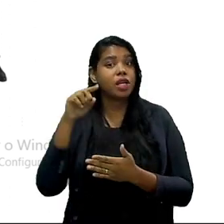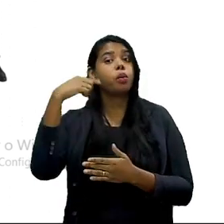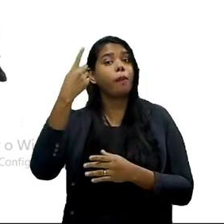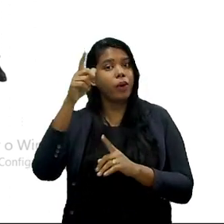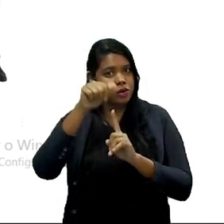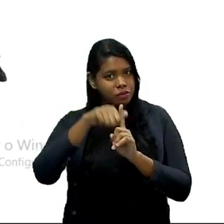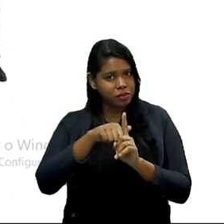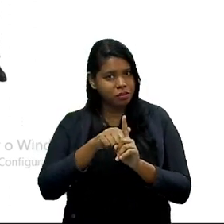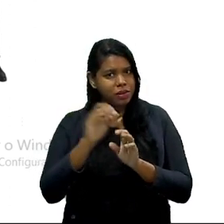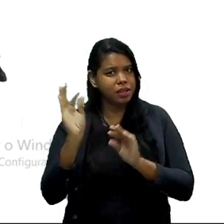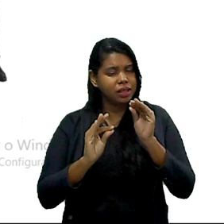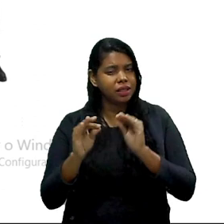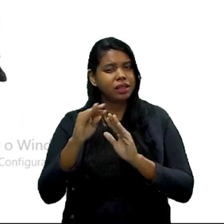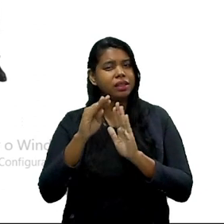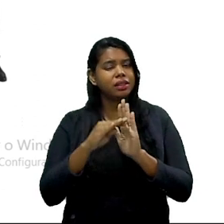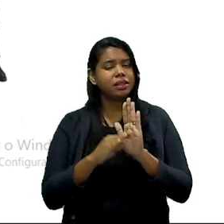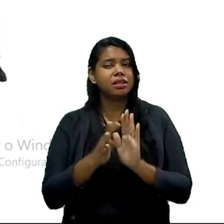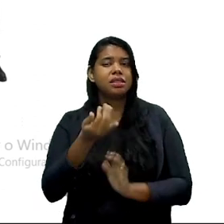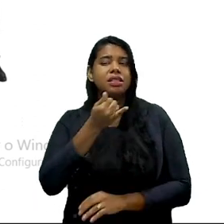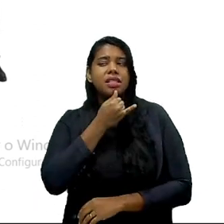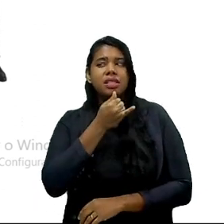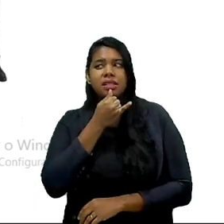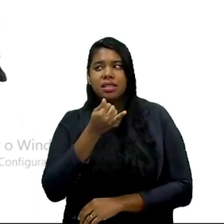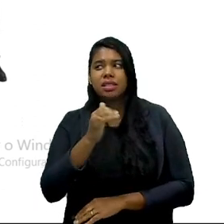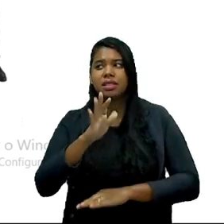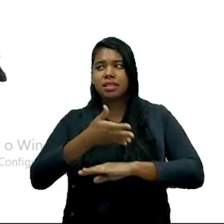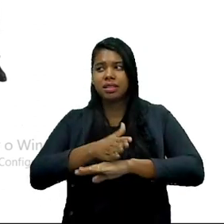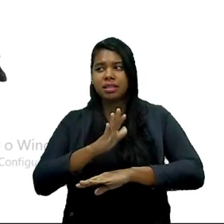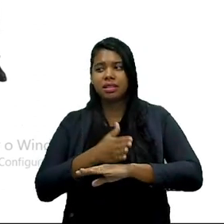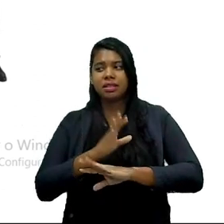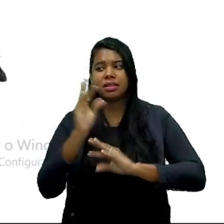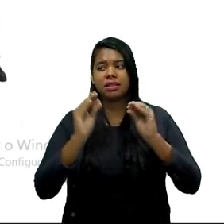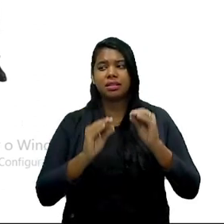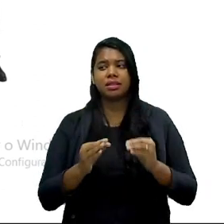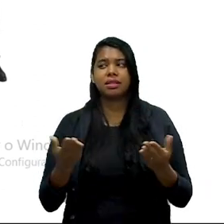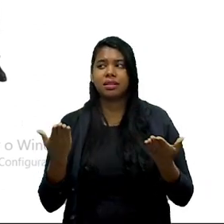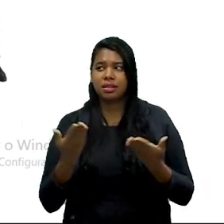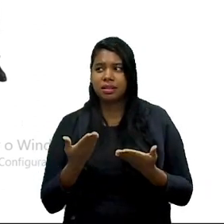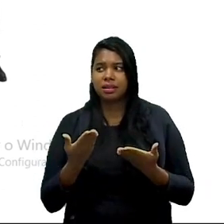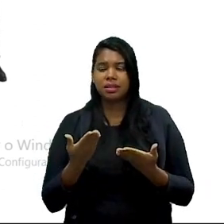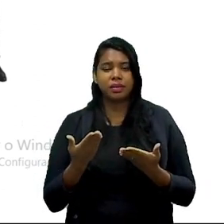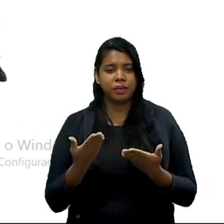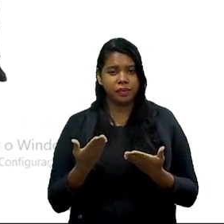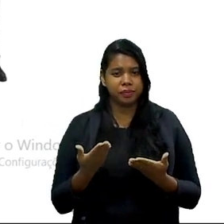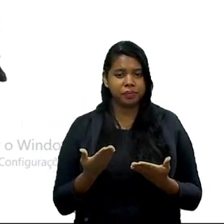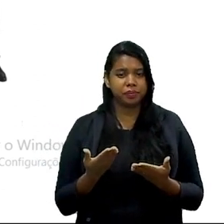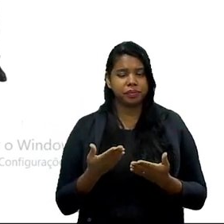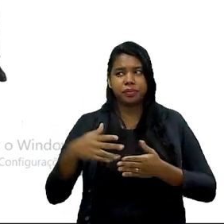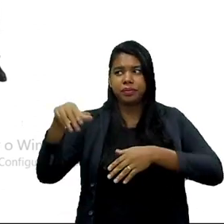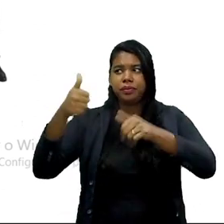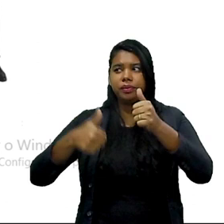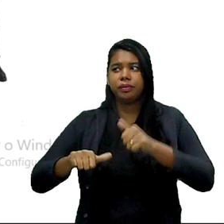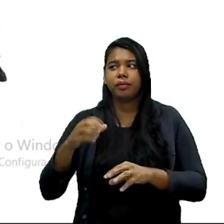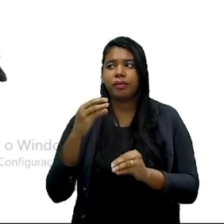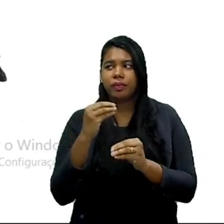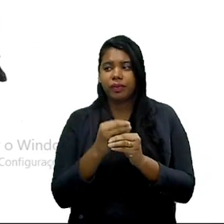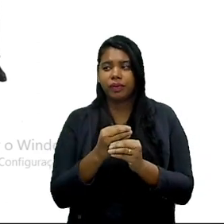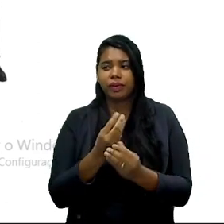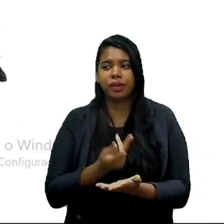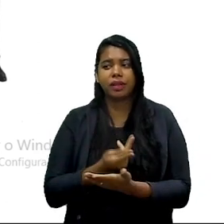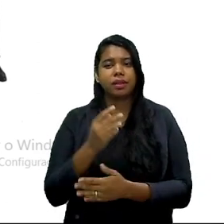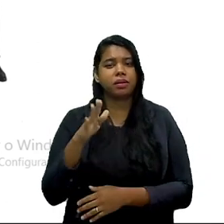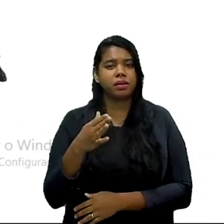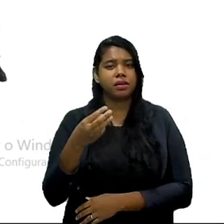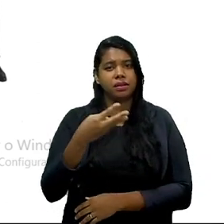mês. Mas nesse exemplo prático que está colocado aí nesse slide, a gente observa o seguinte, que ele realizou a compra de 30